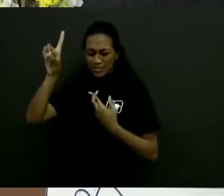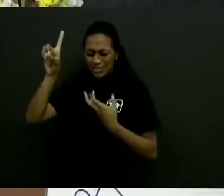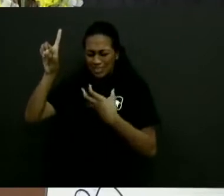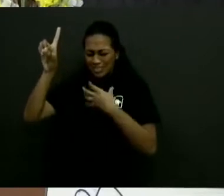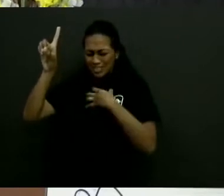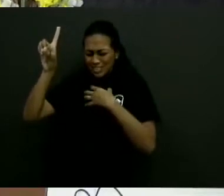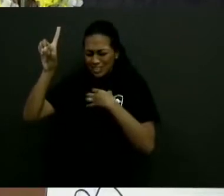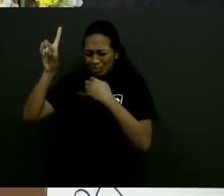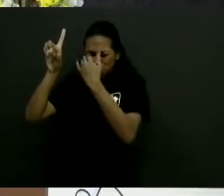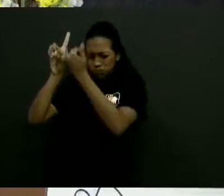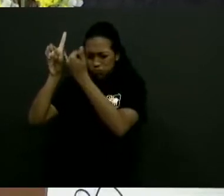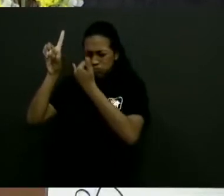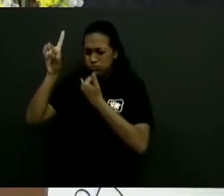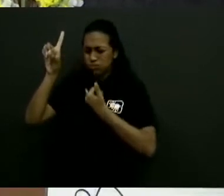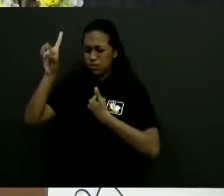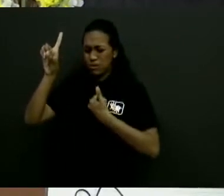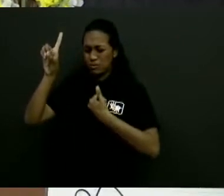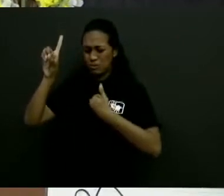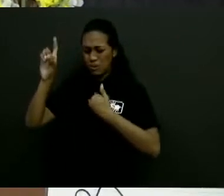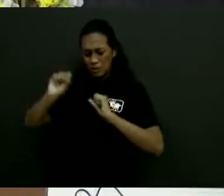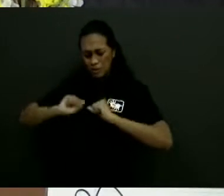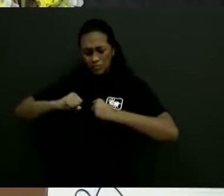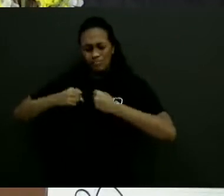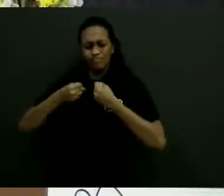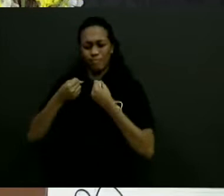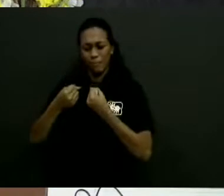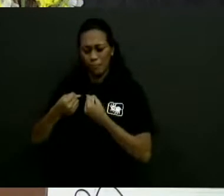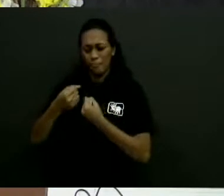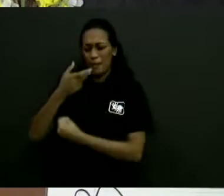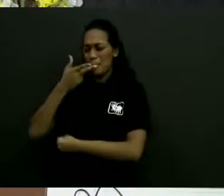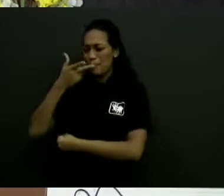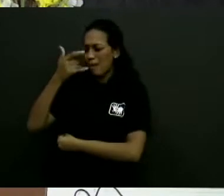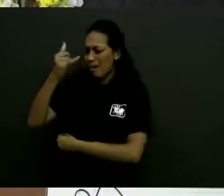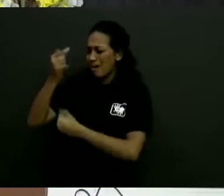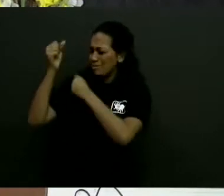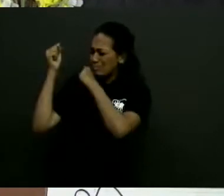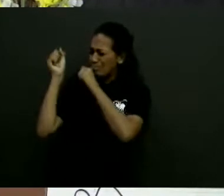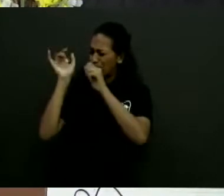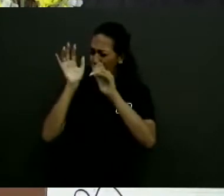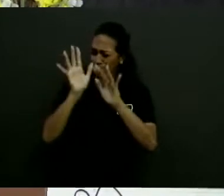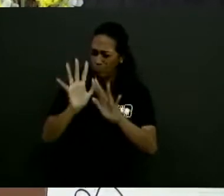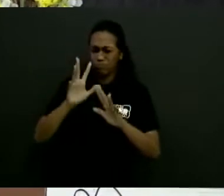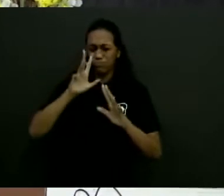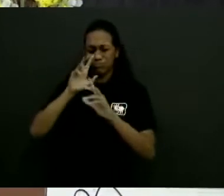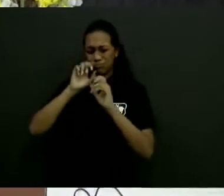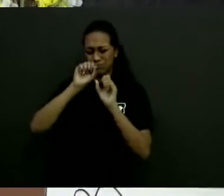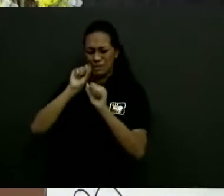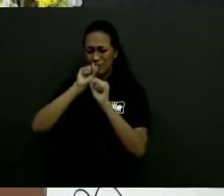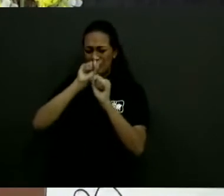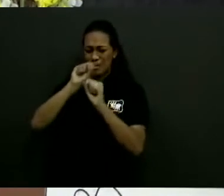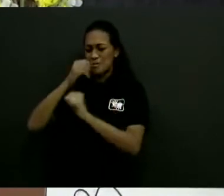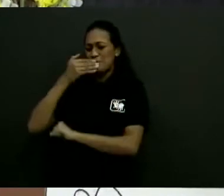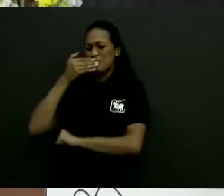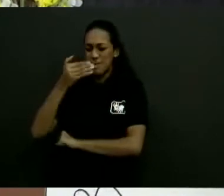palavra de revelação, uma palavra de encorajamento. Que o Senhor venha abençoar de uma maneira poderosa. É o que eu